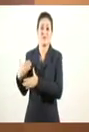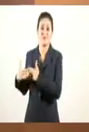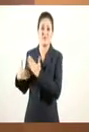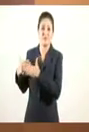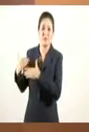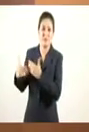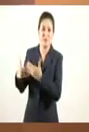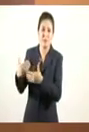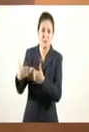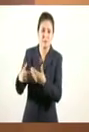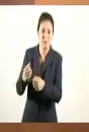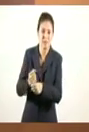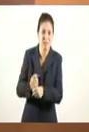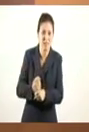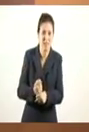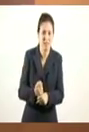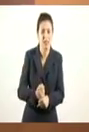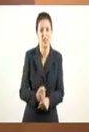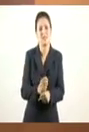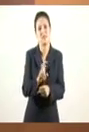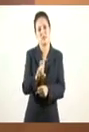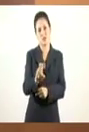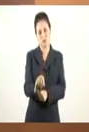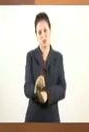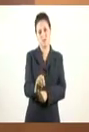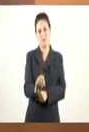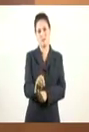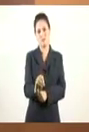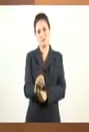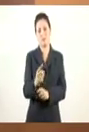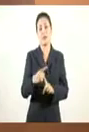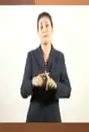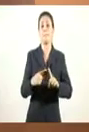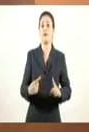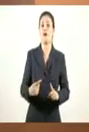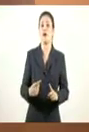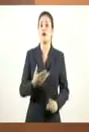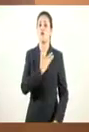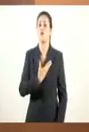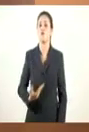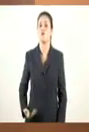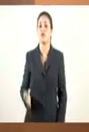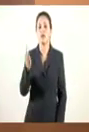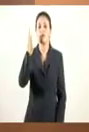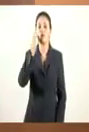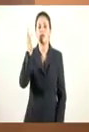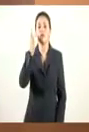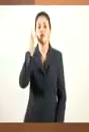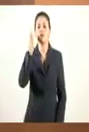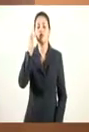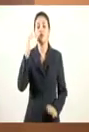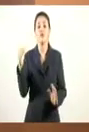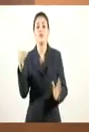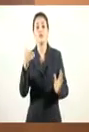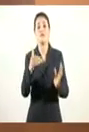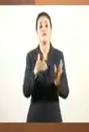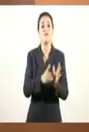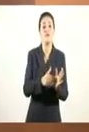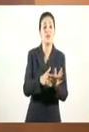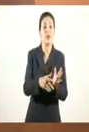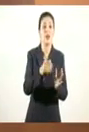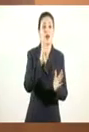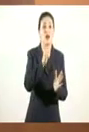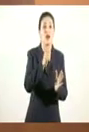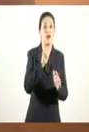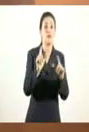é compromisso do governo. E o governador ontem, logo ao final da reportagem, já estava nas redes sociais dizendo